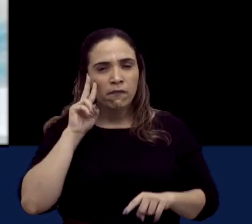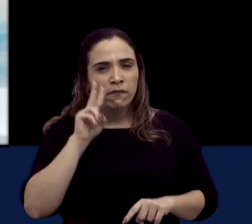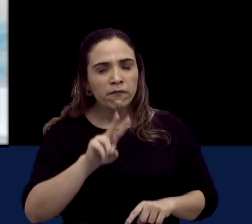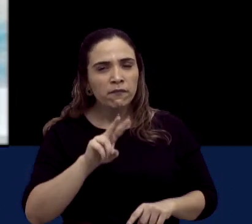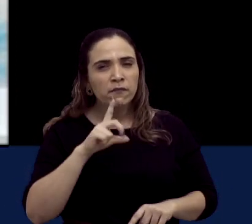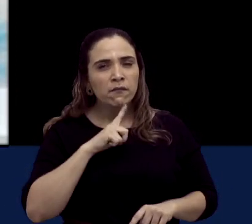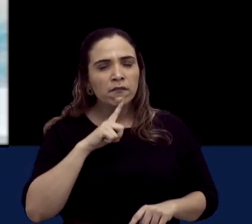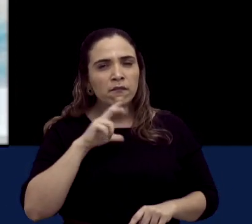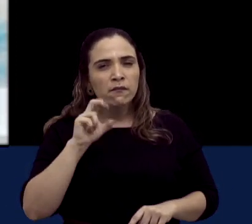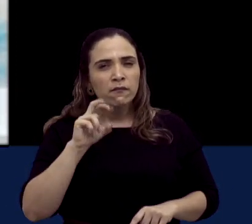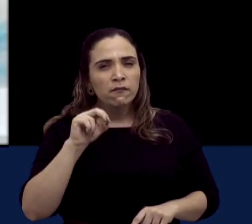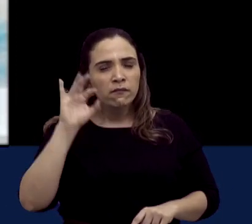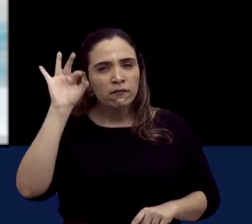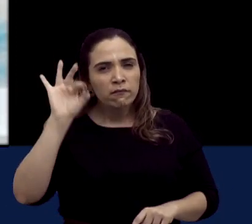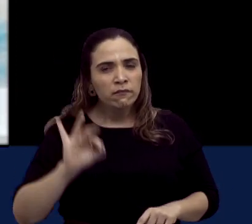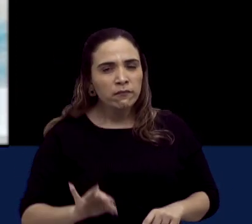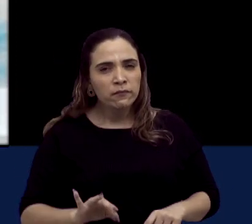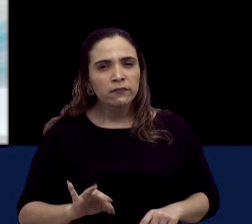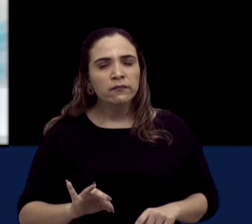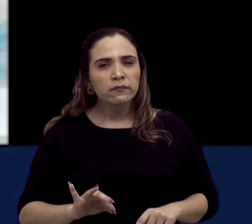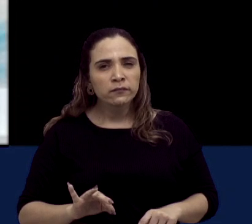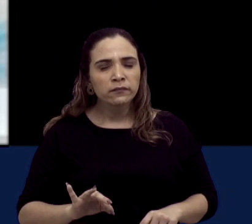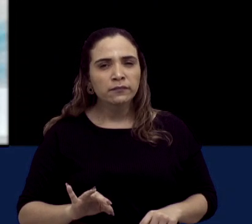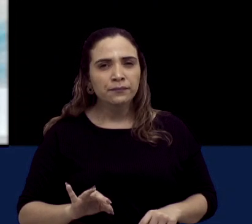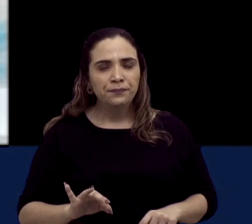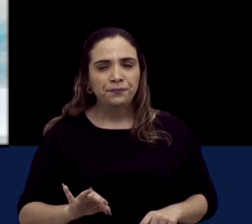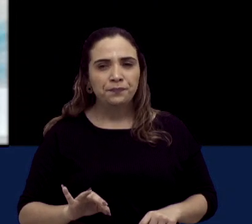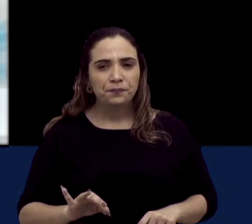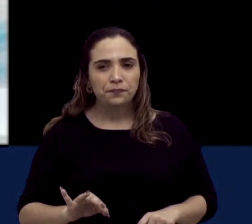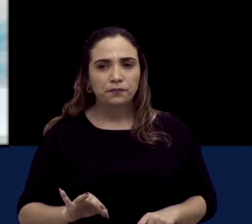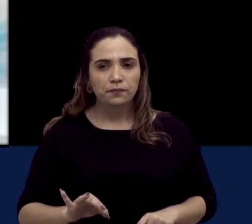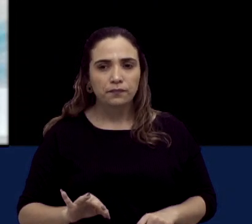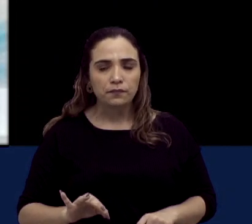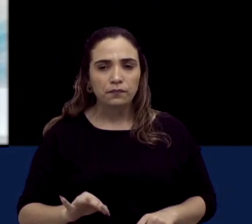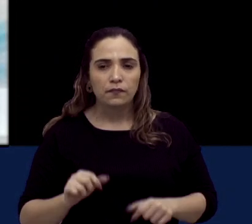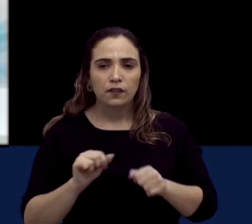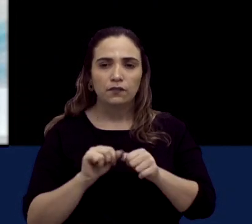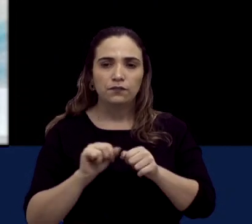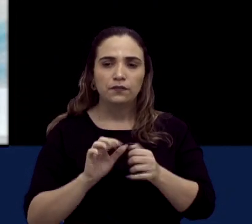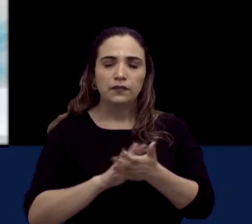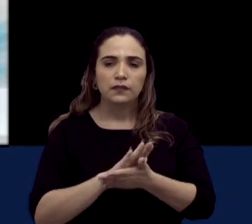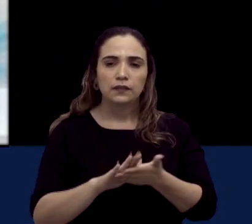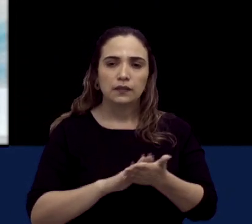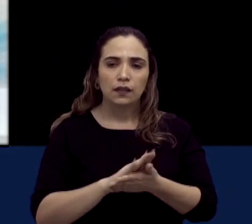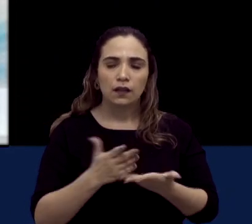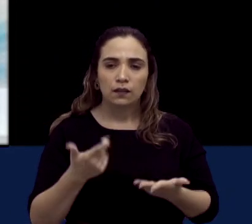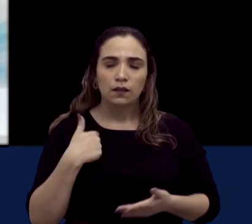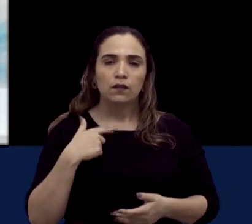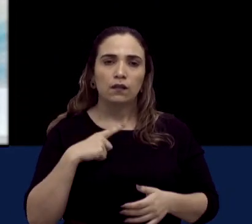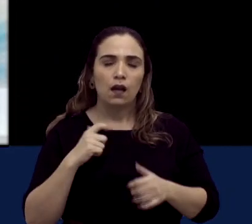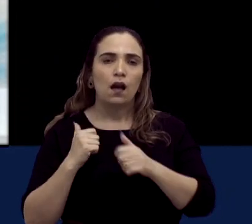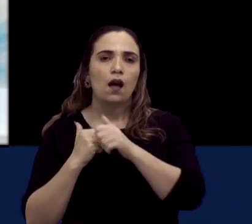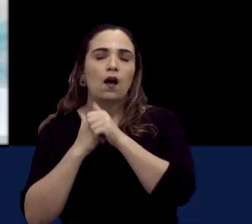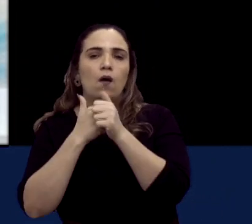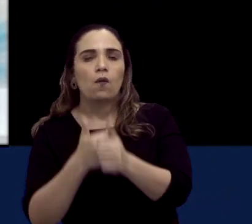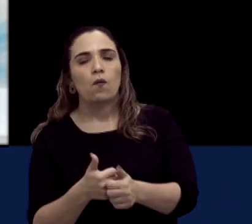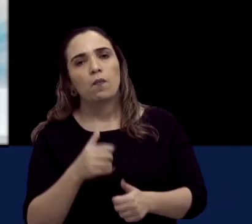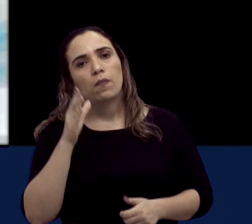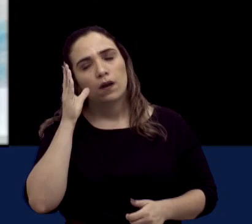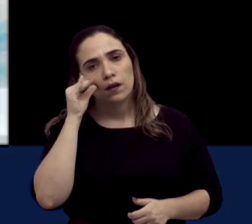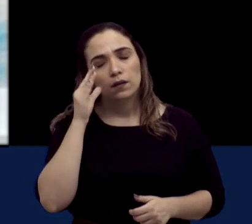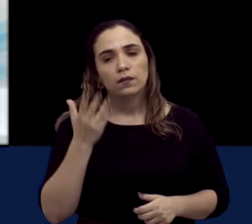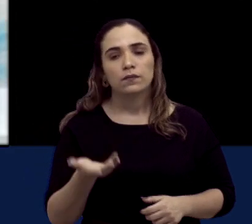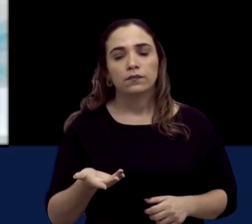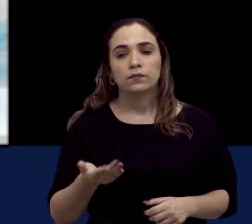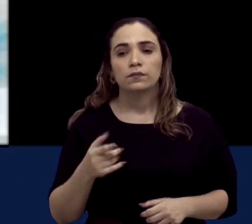tem 50%, ai que péssimo, só tem 50%, e não fiz nada, eu estou acompanhando, eu estou olhando lá e estou vendo.